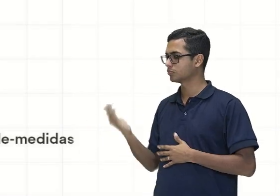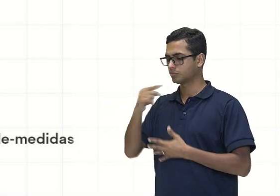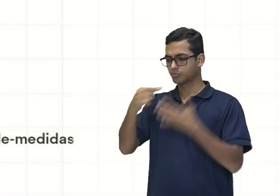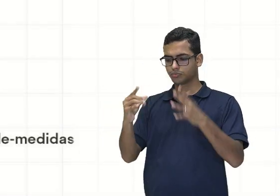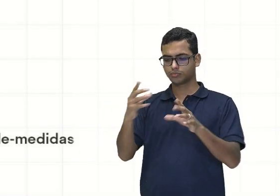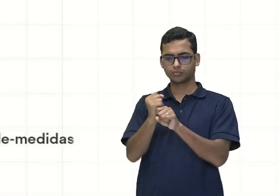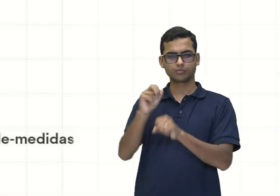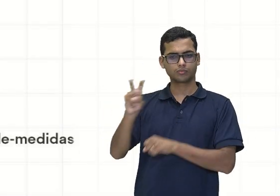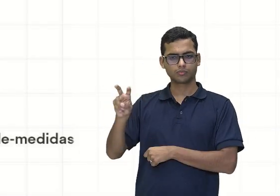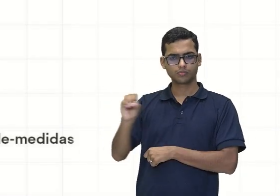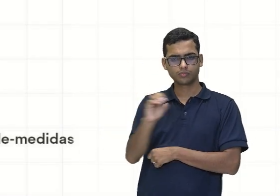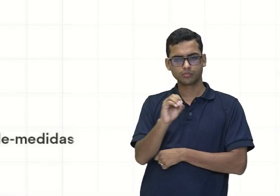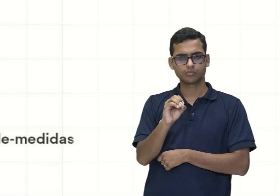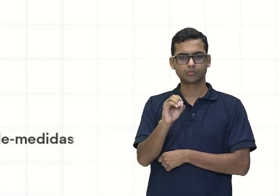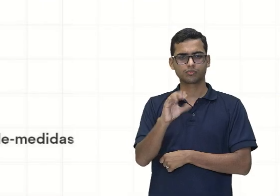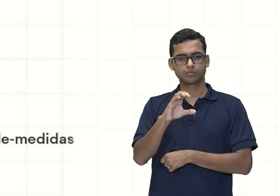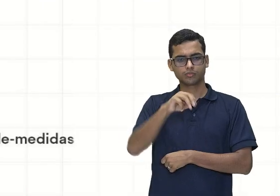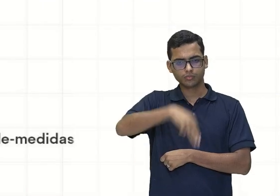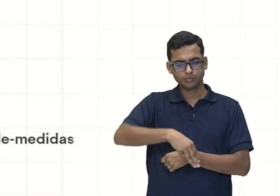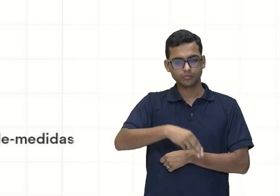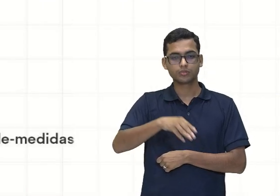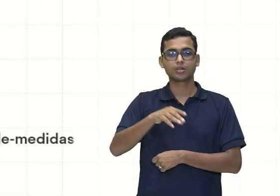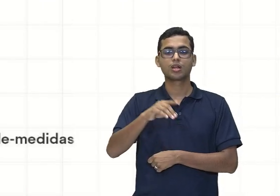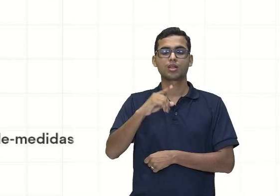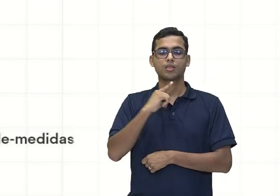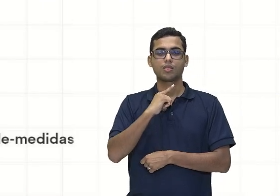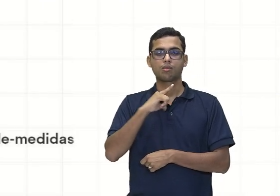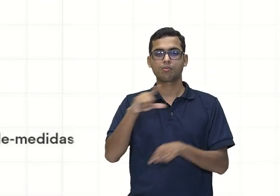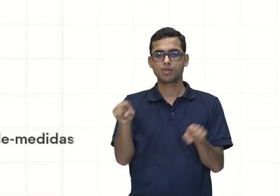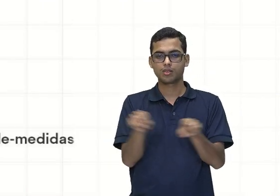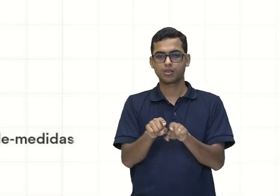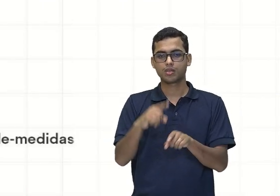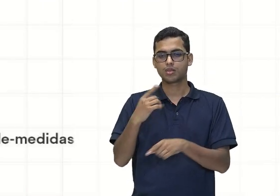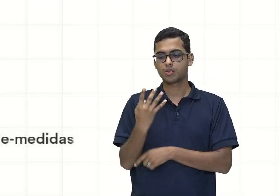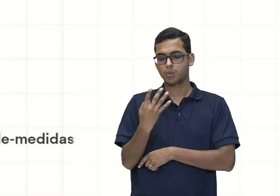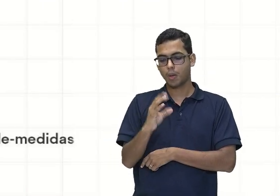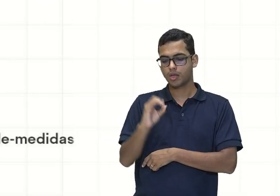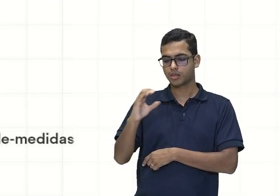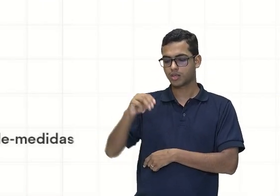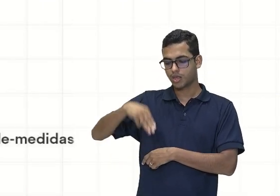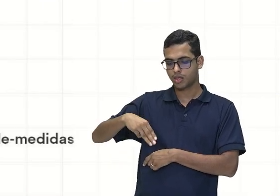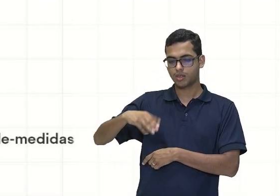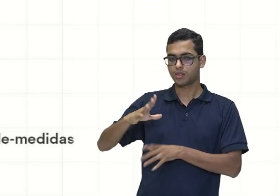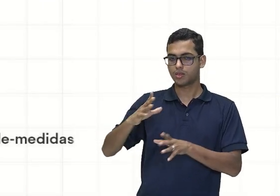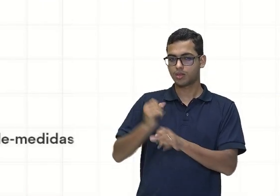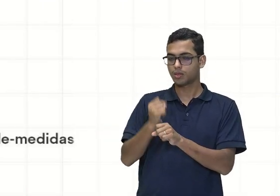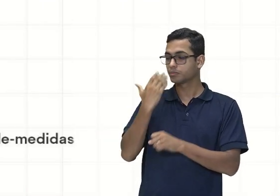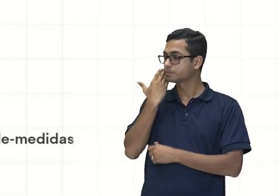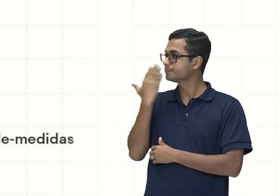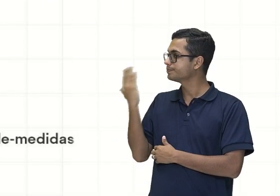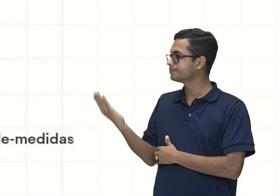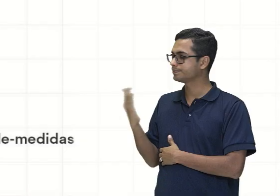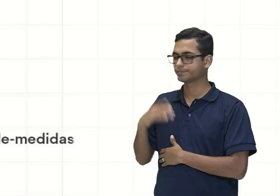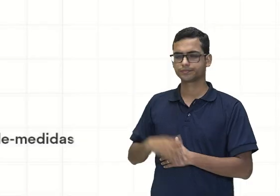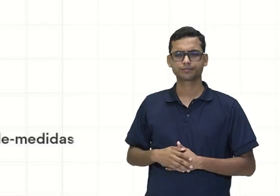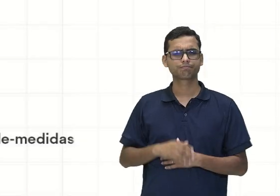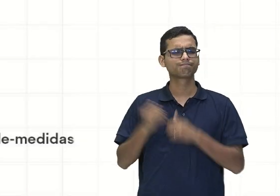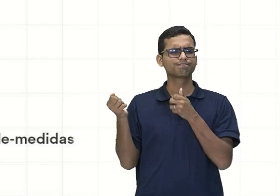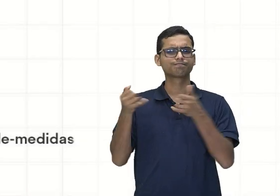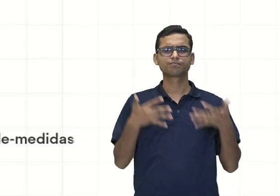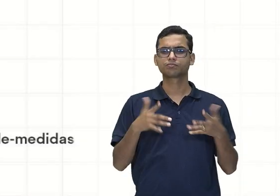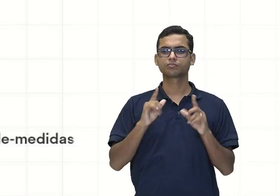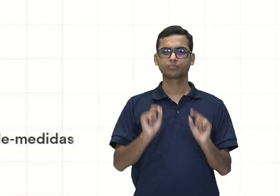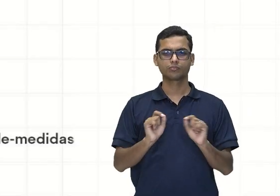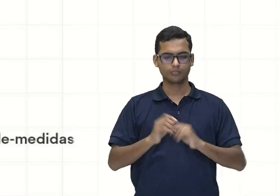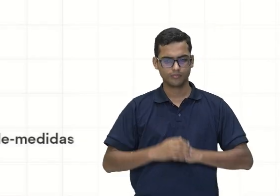Sobrou 40 centímetros, tá? Eu falei o quê?